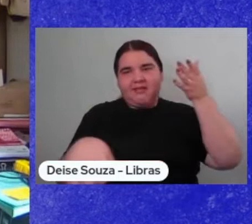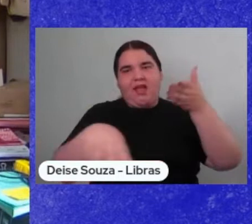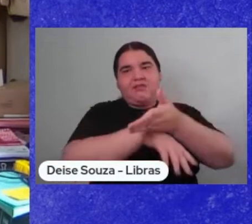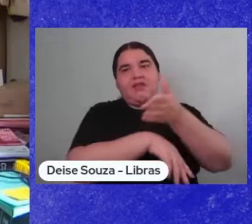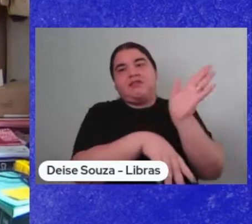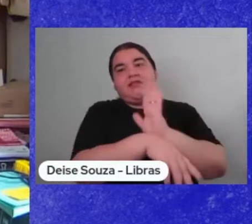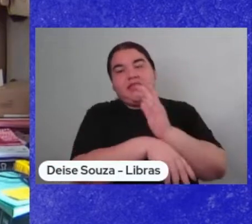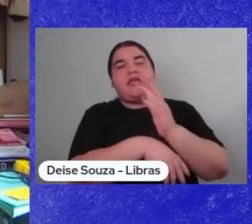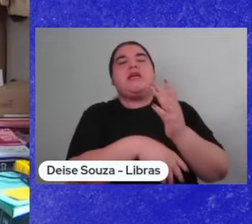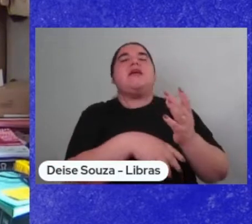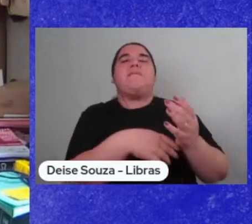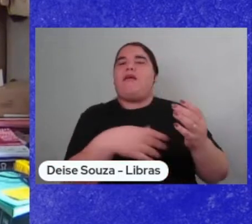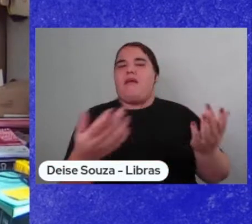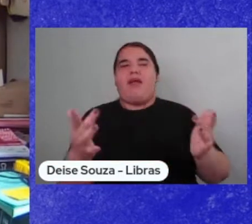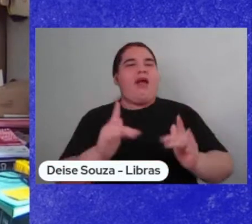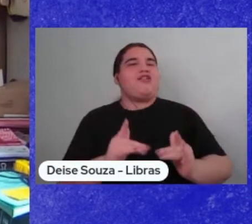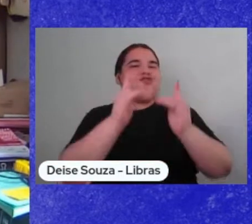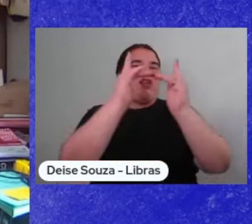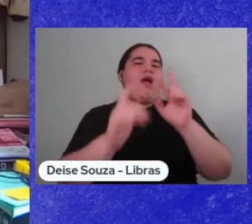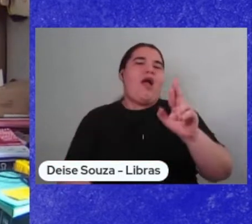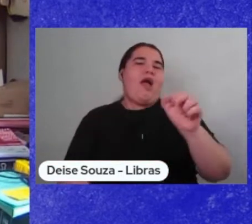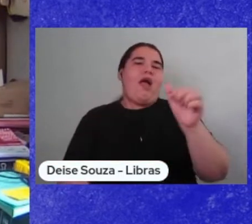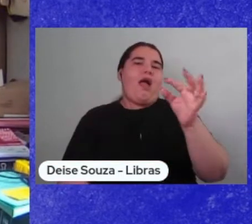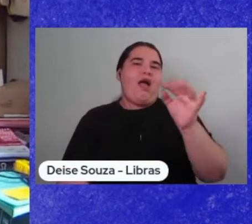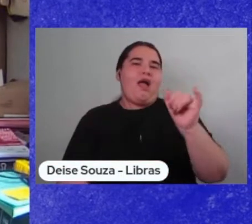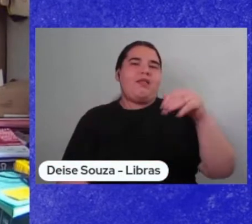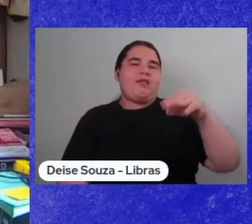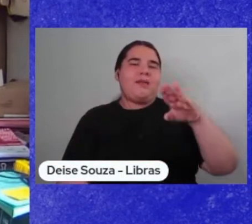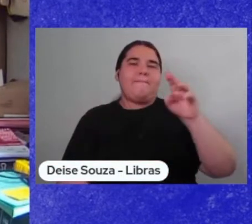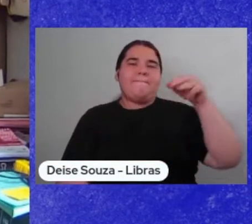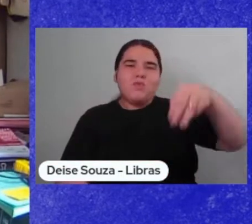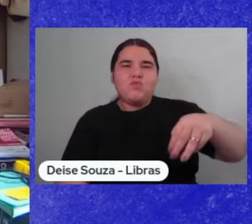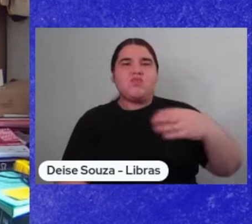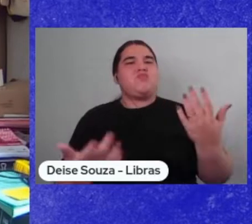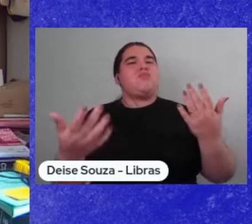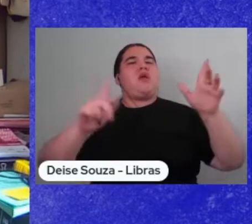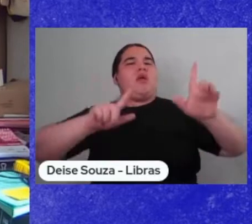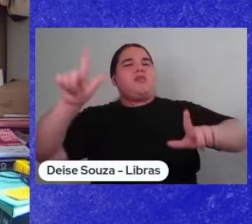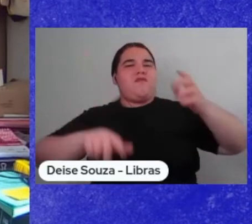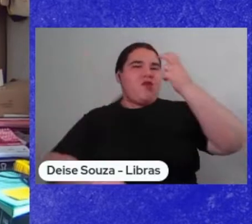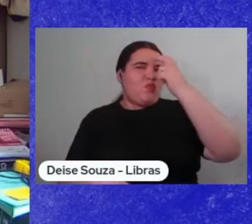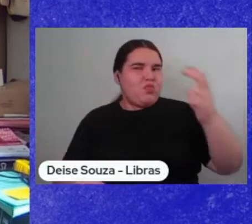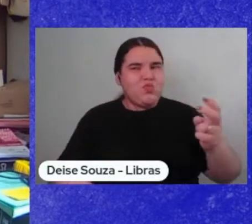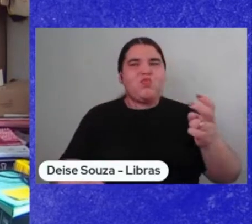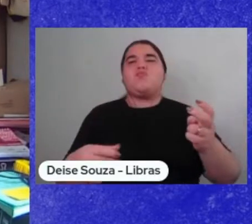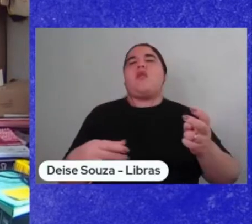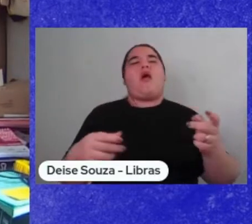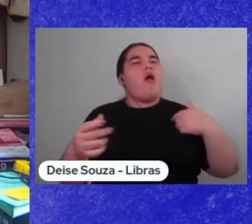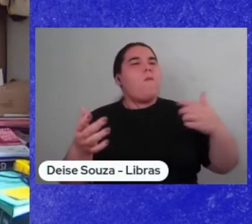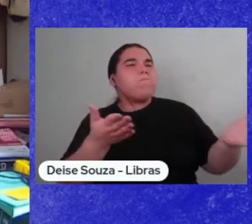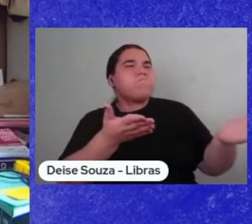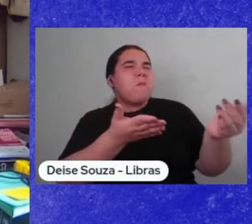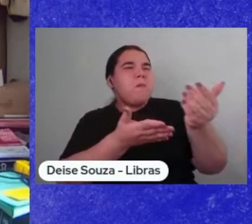enfim, do Castelo Rá-Tim-Bum, da TV Cultura, tudo isso junto, e como a gente pode fazer um filme com tudo isso. Então, Românticos fala sobre